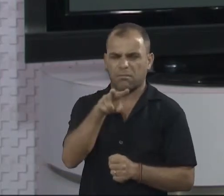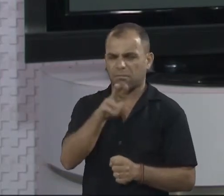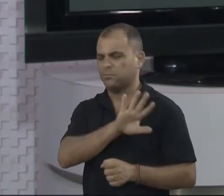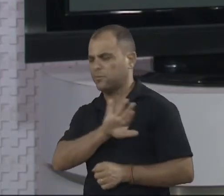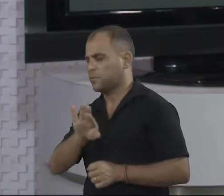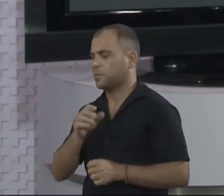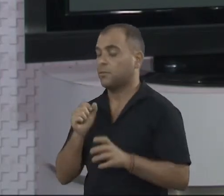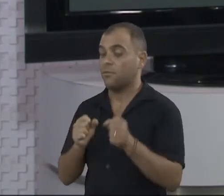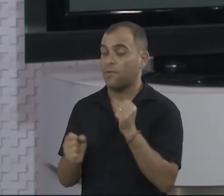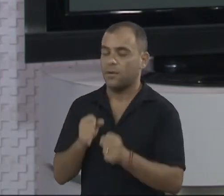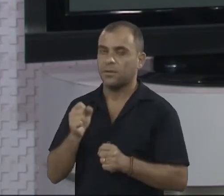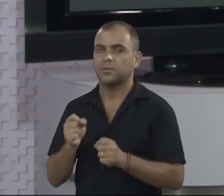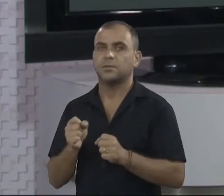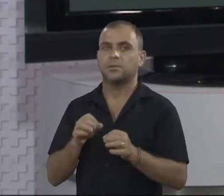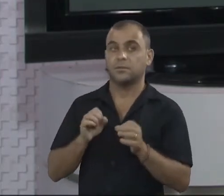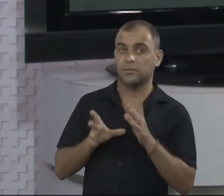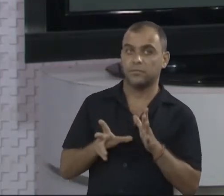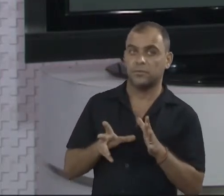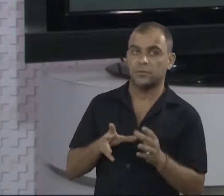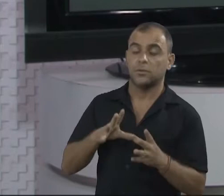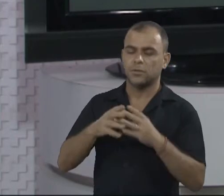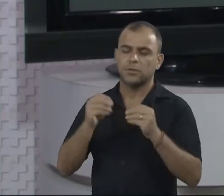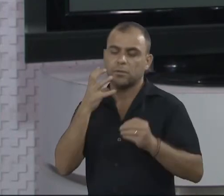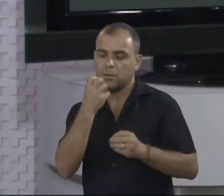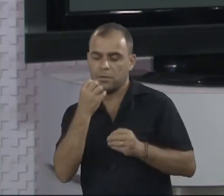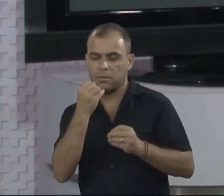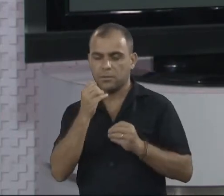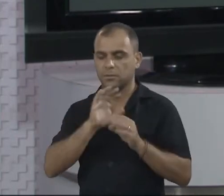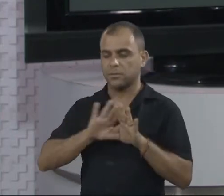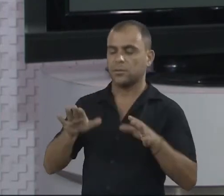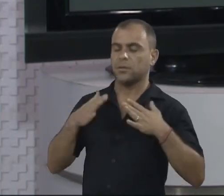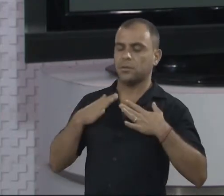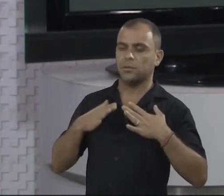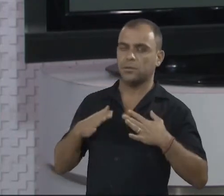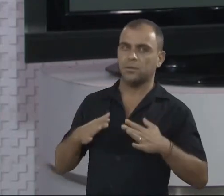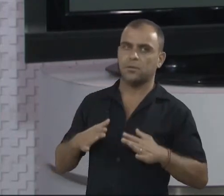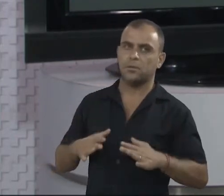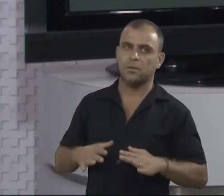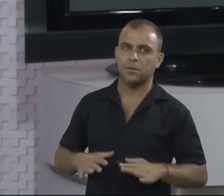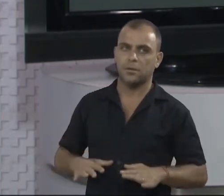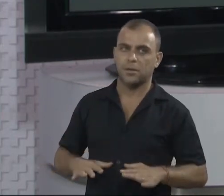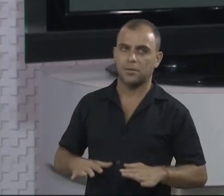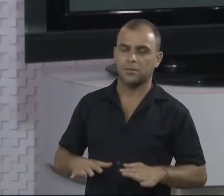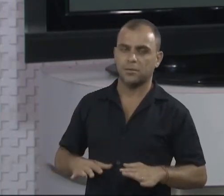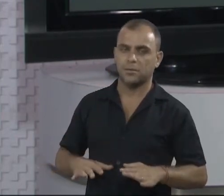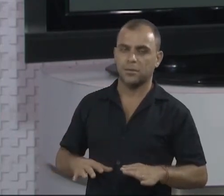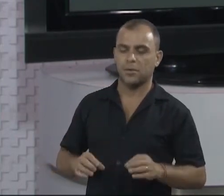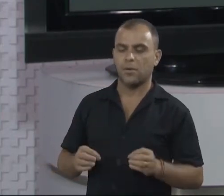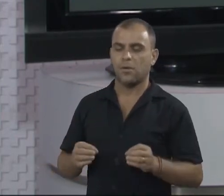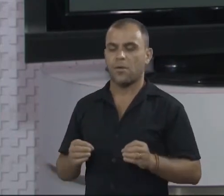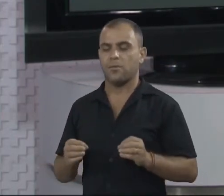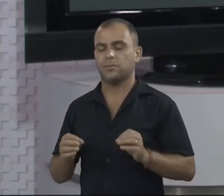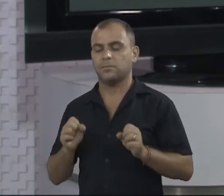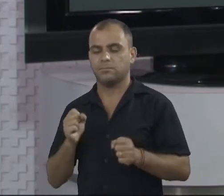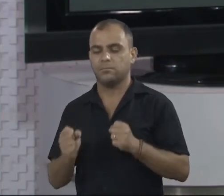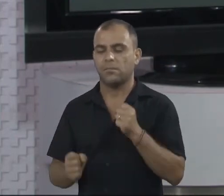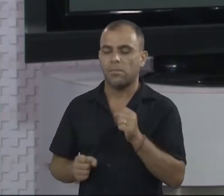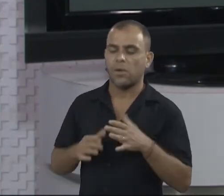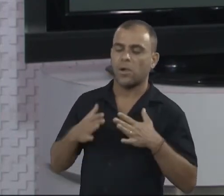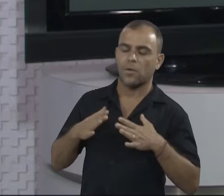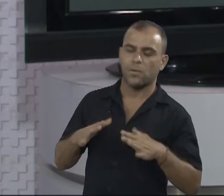depois que você conseguiu fugir e viu que você despistou o cachorro, você vai relaxar, né? Ufa, fugi dele,